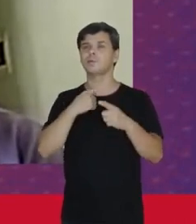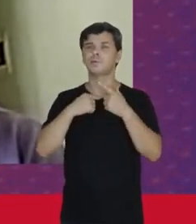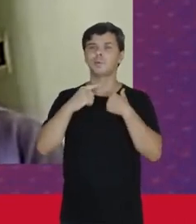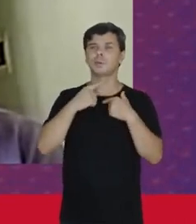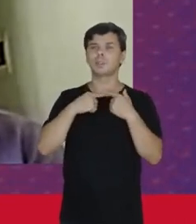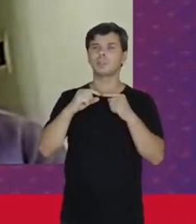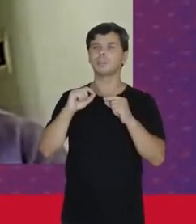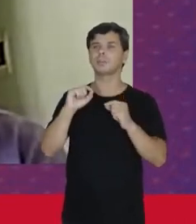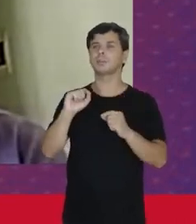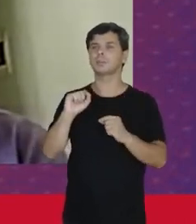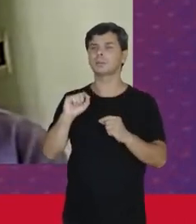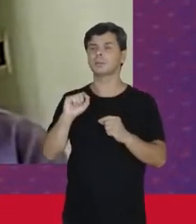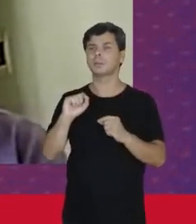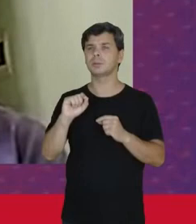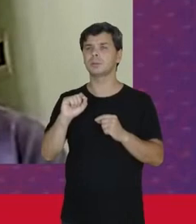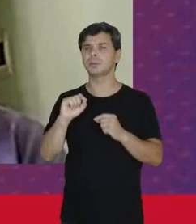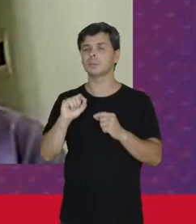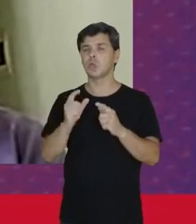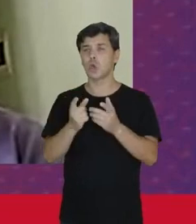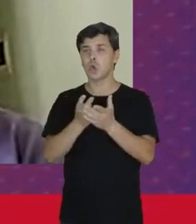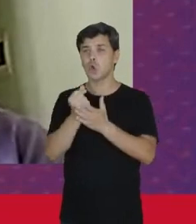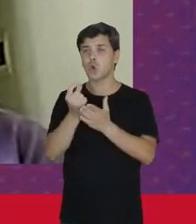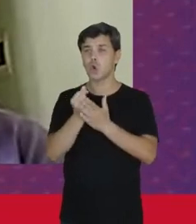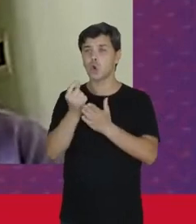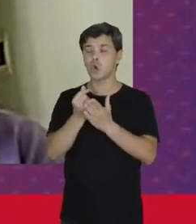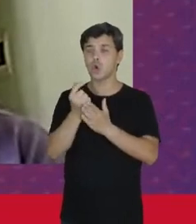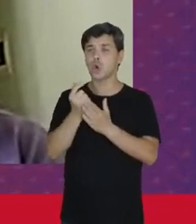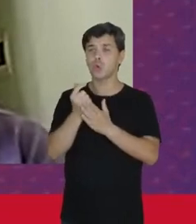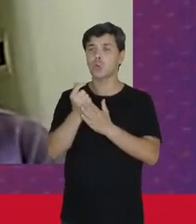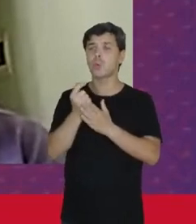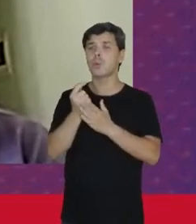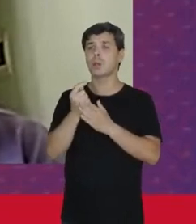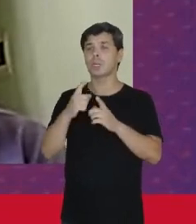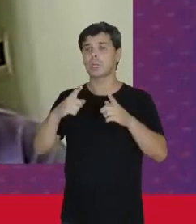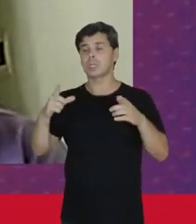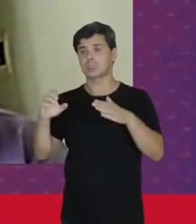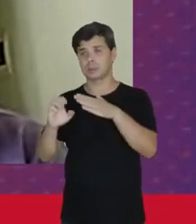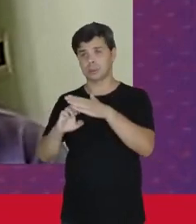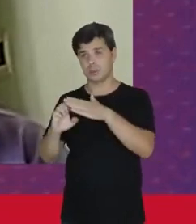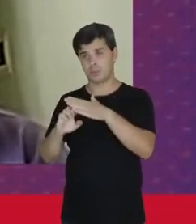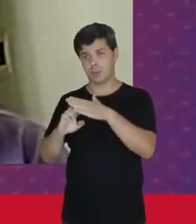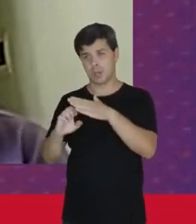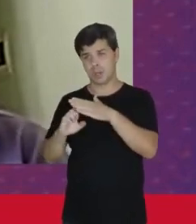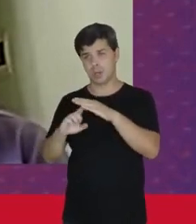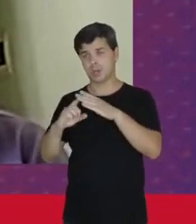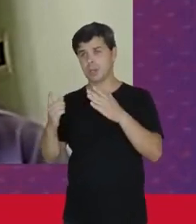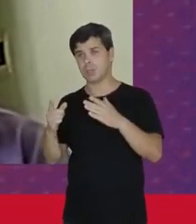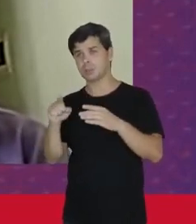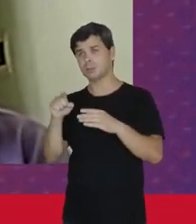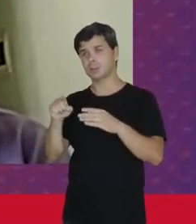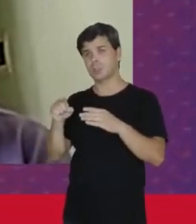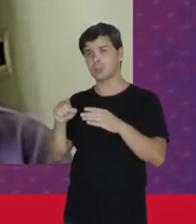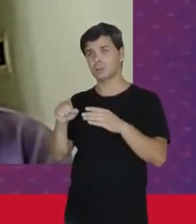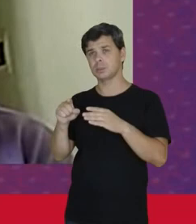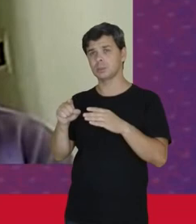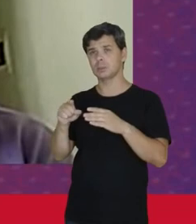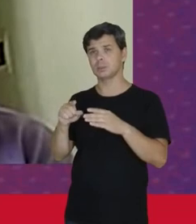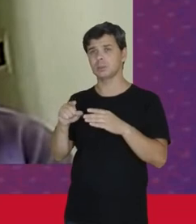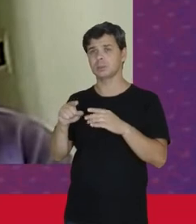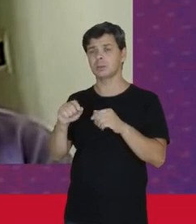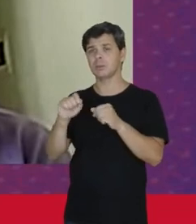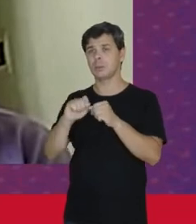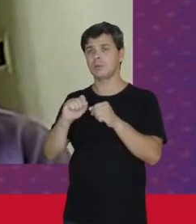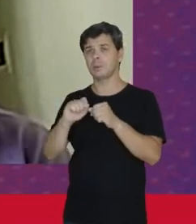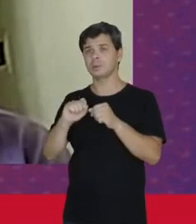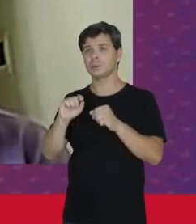intencionalidade de gerar lucro para as grandes corporações que são produtoras desses itens, que